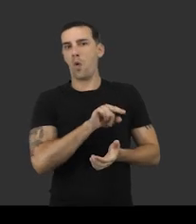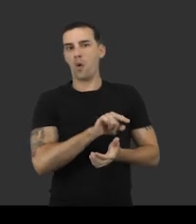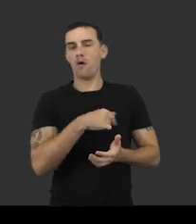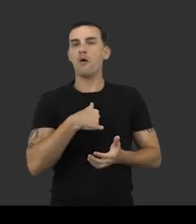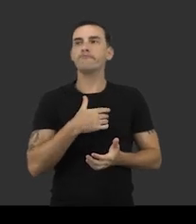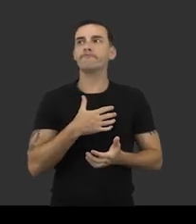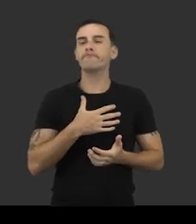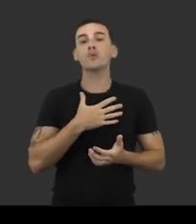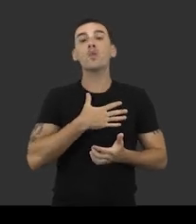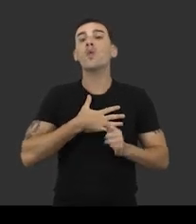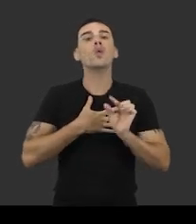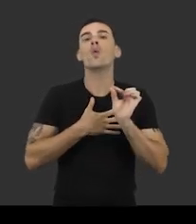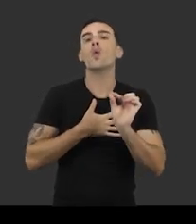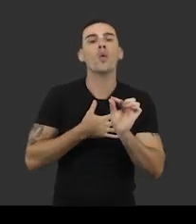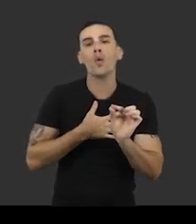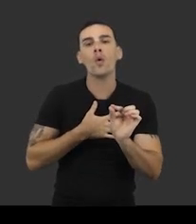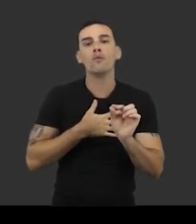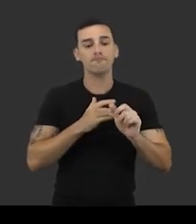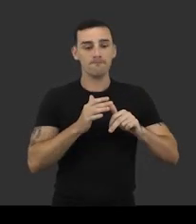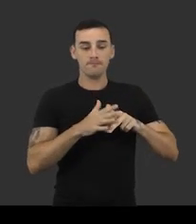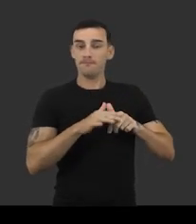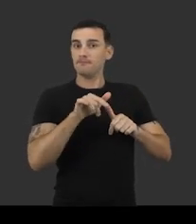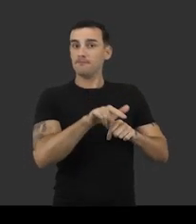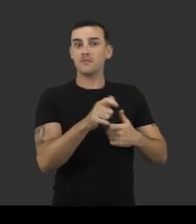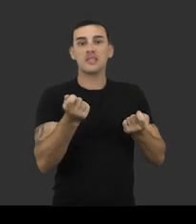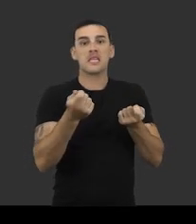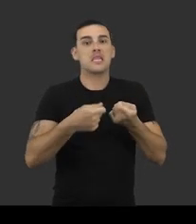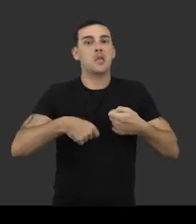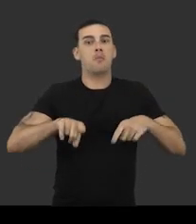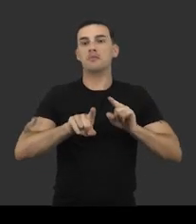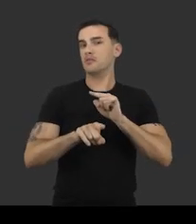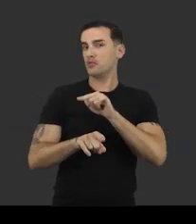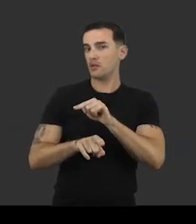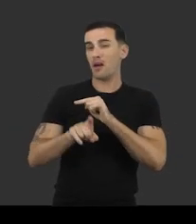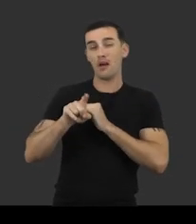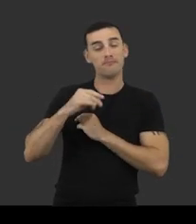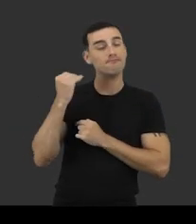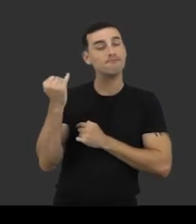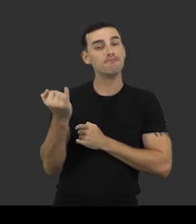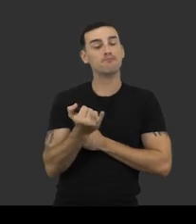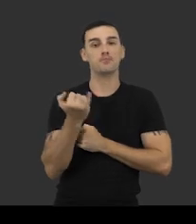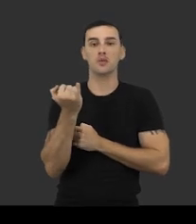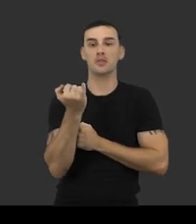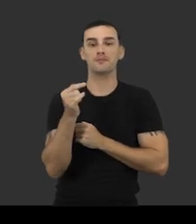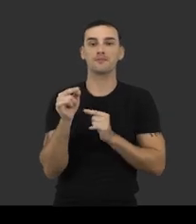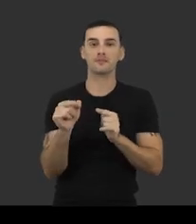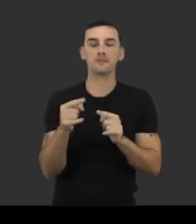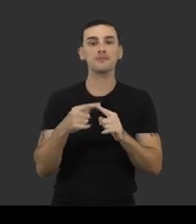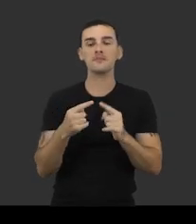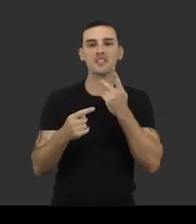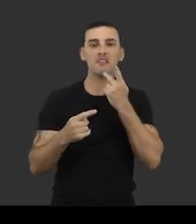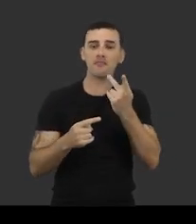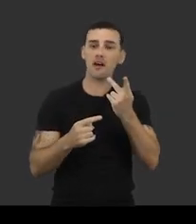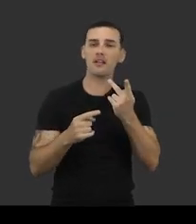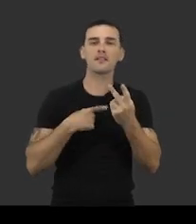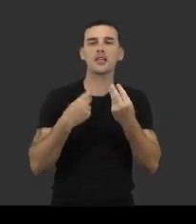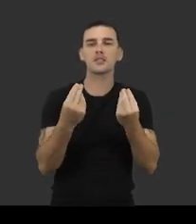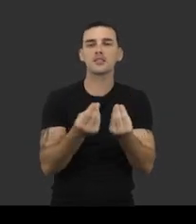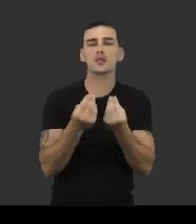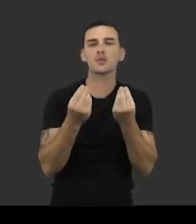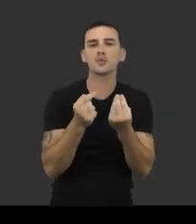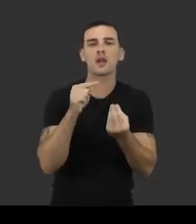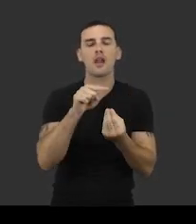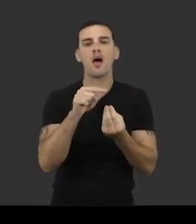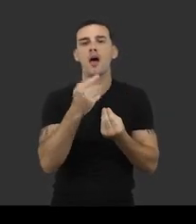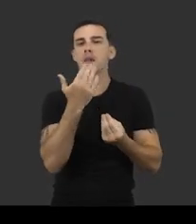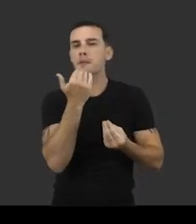Eu gostaria que esse paciente não precisasse disso. Então, um ponto importantíssimo quando a gente fala de texturas dos